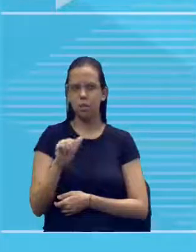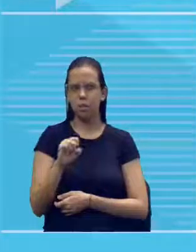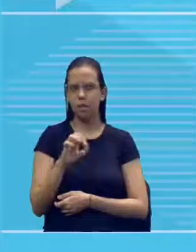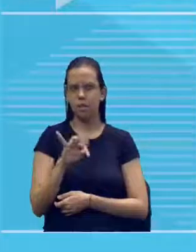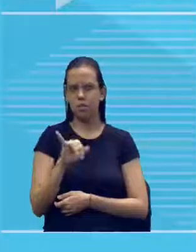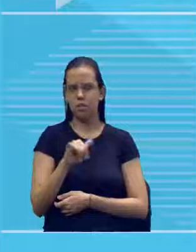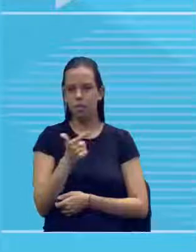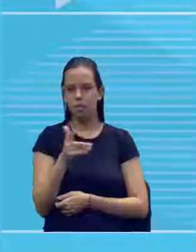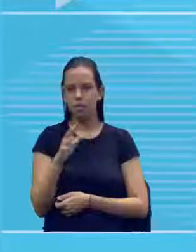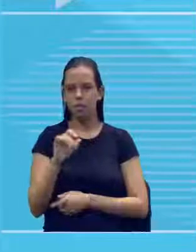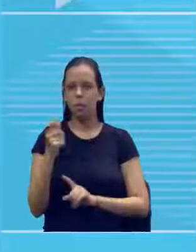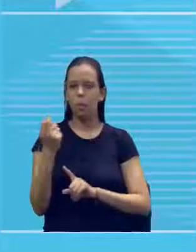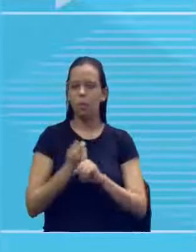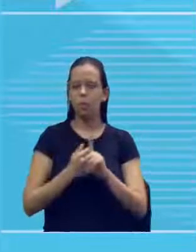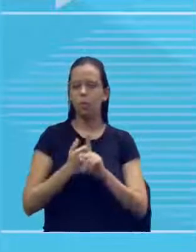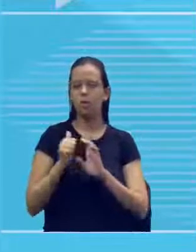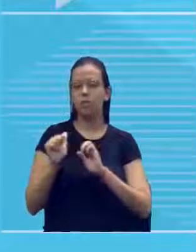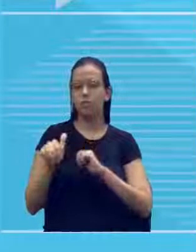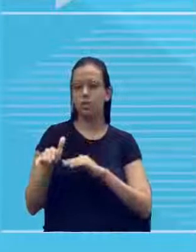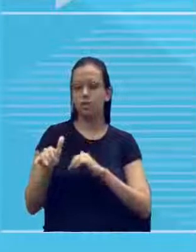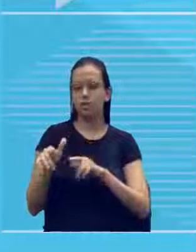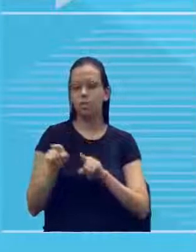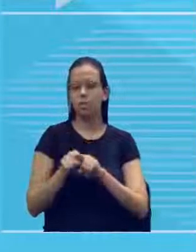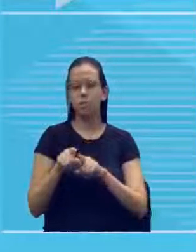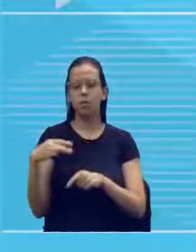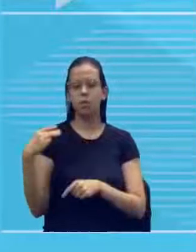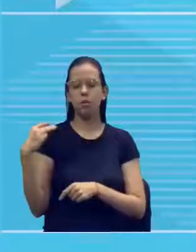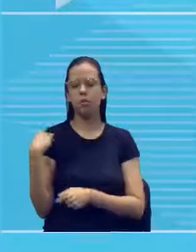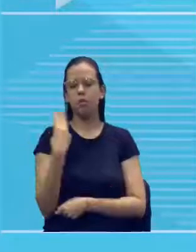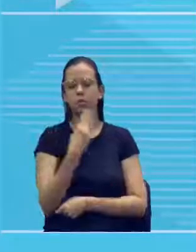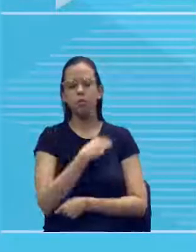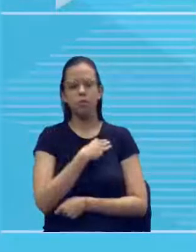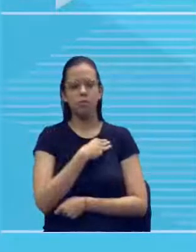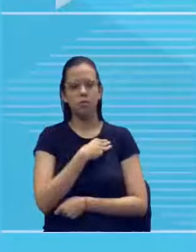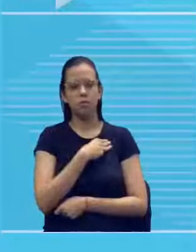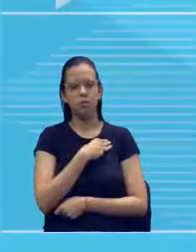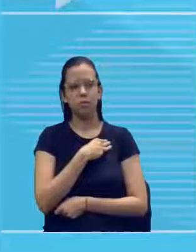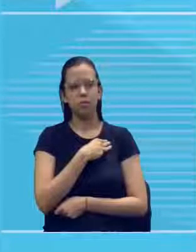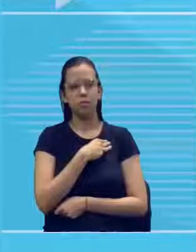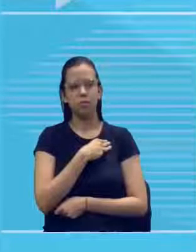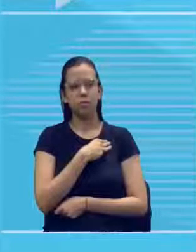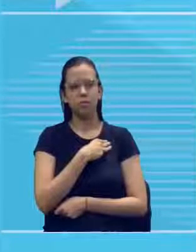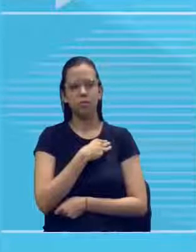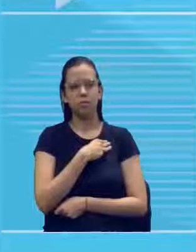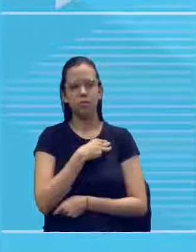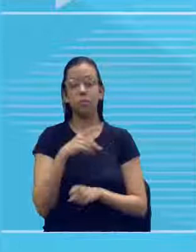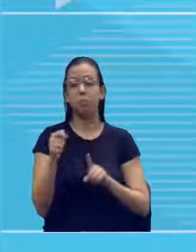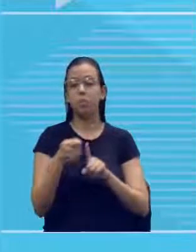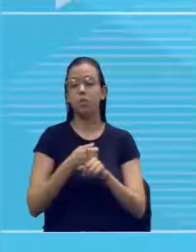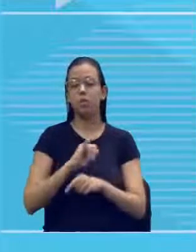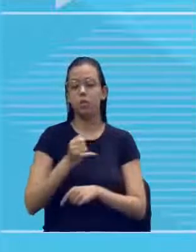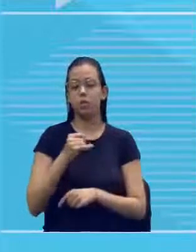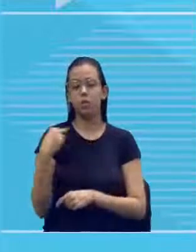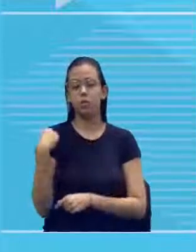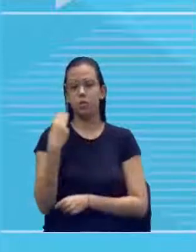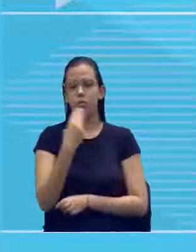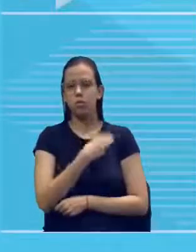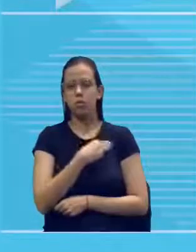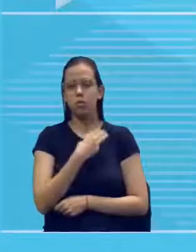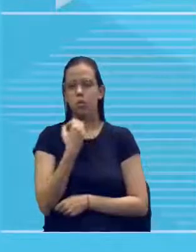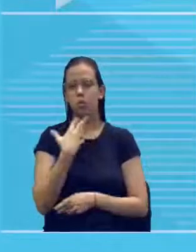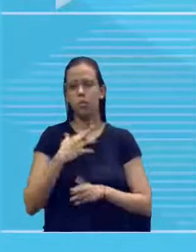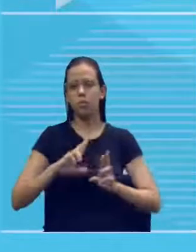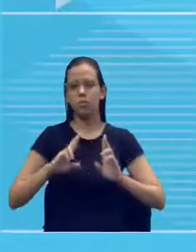setembro. E Nossa Senhora da Boa Esperança. Não. São Sebastião em janeiro e Nossa Senhora da Boa Esperança,